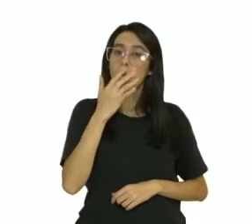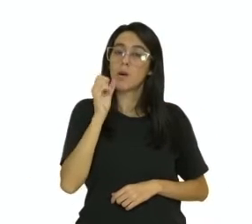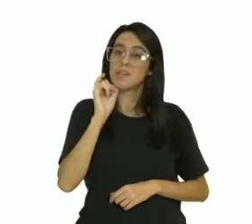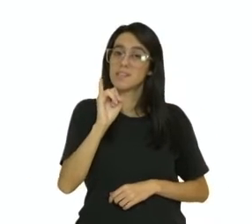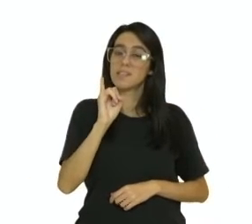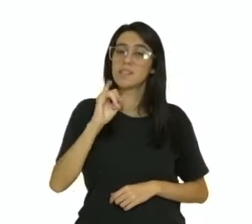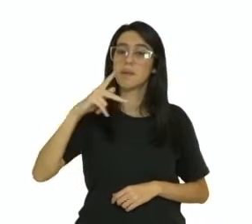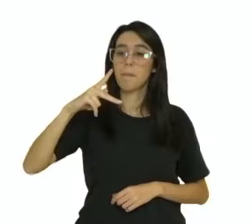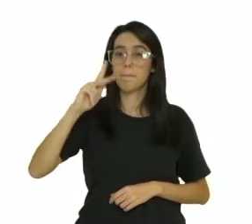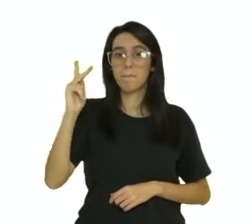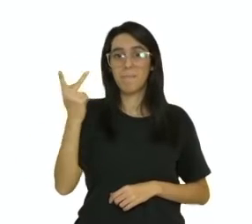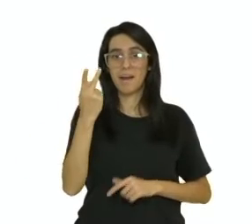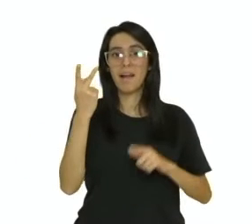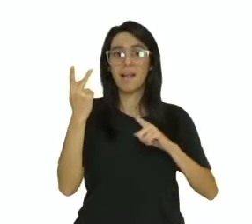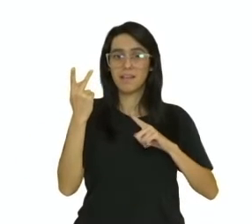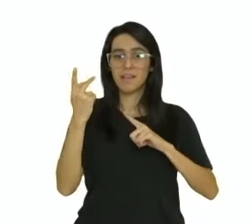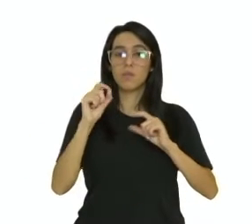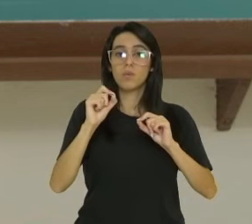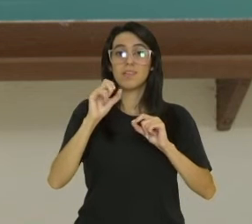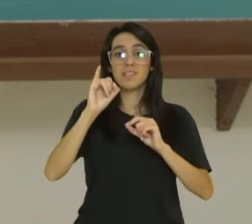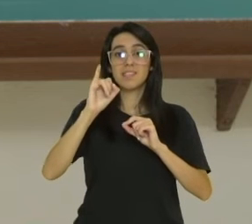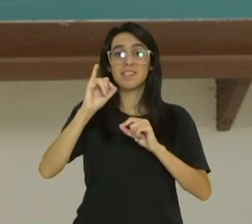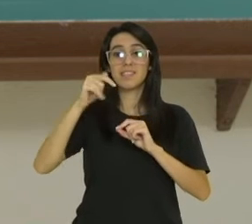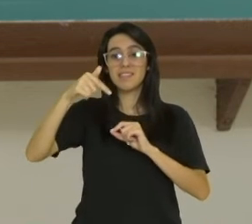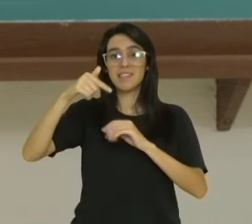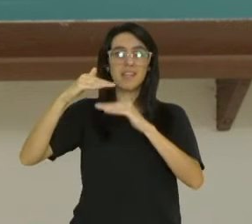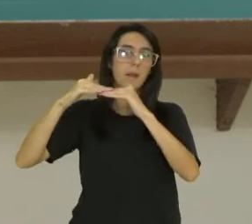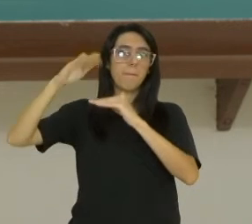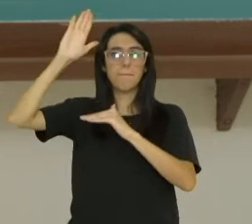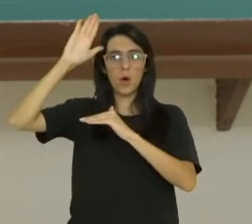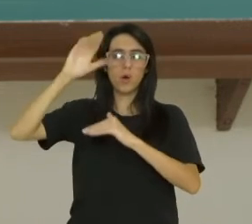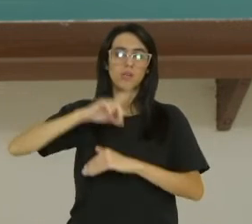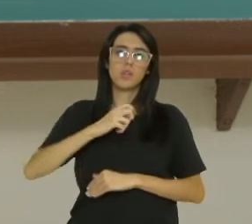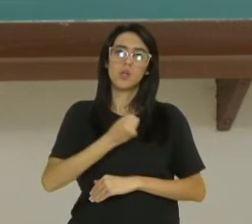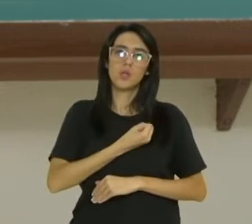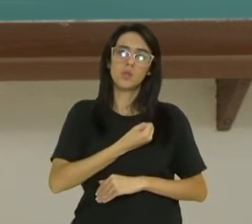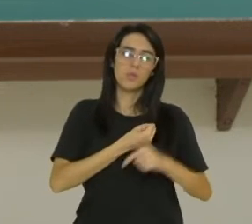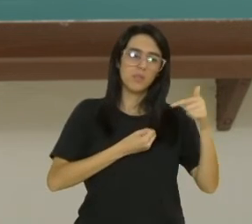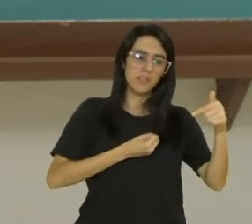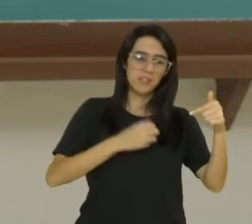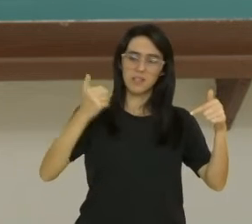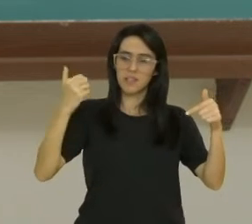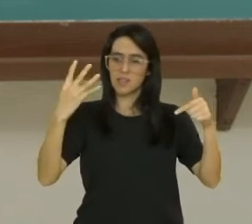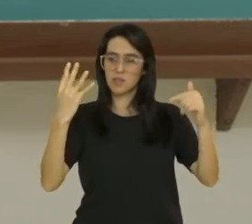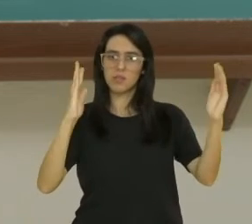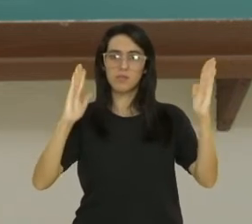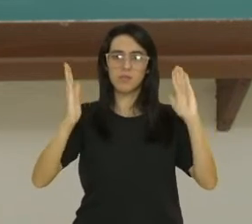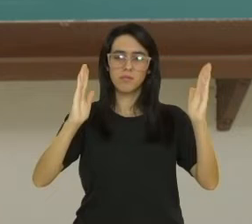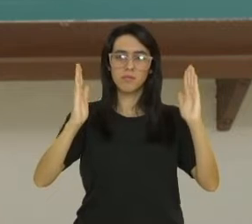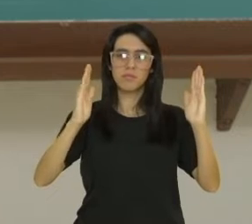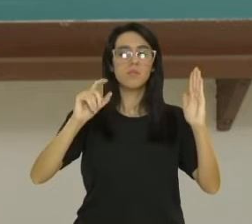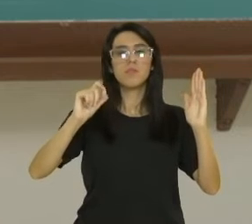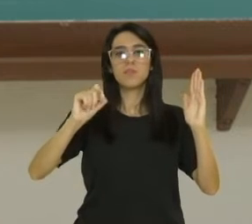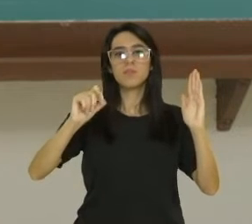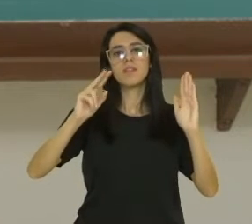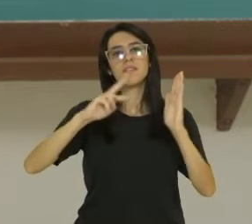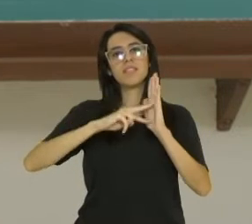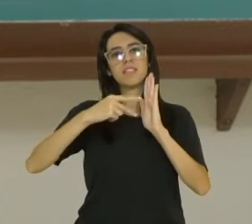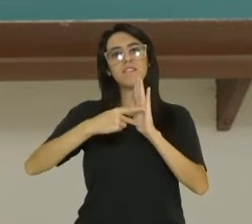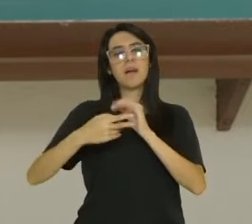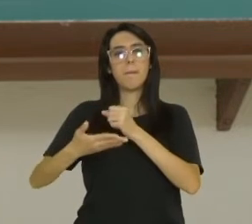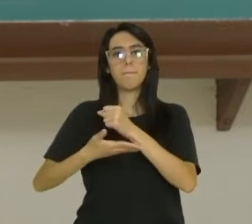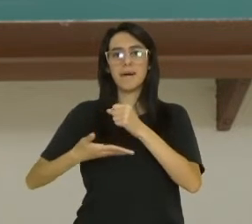do pH quando este for maior do que 7. Então, os números entre 7 e 14, os maiores, indicam